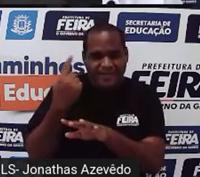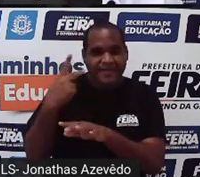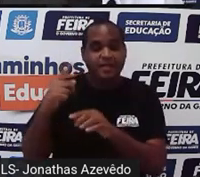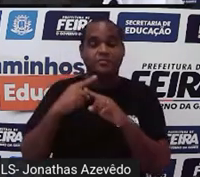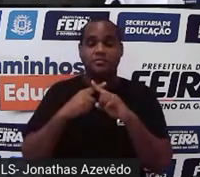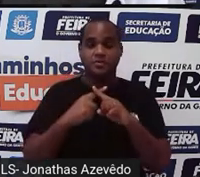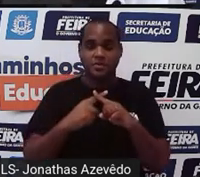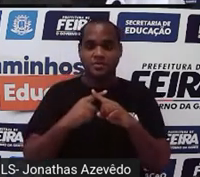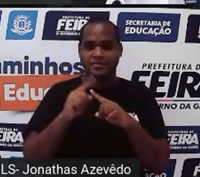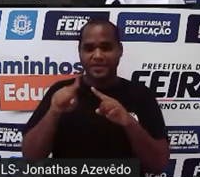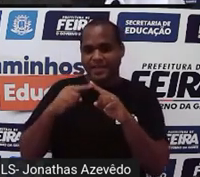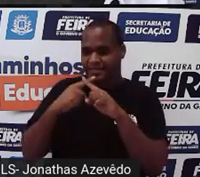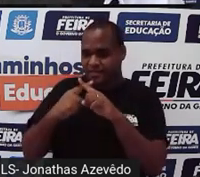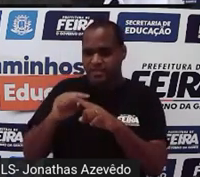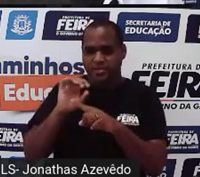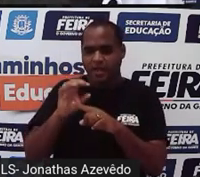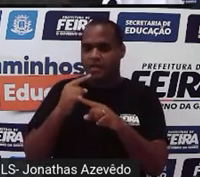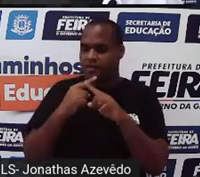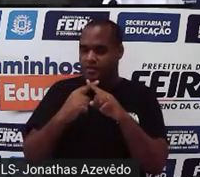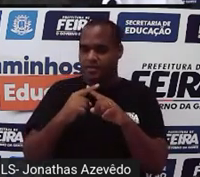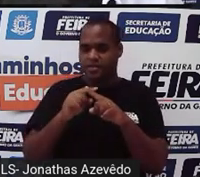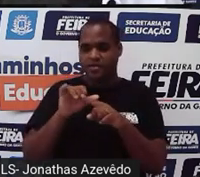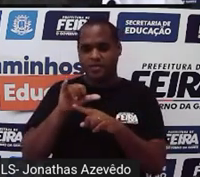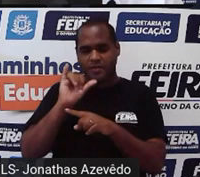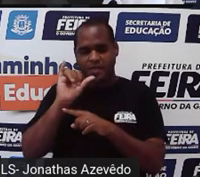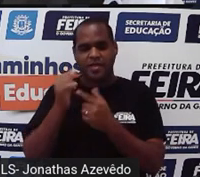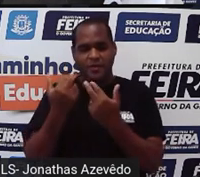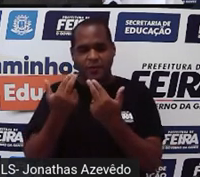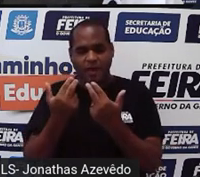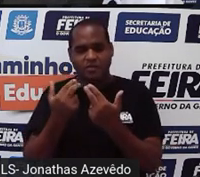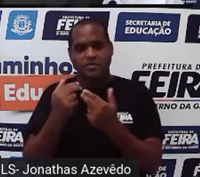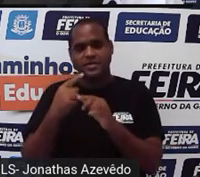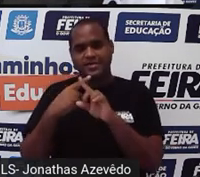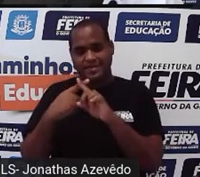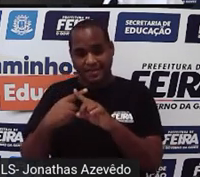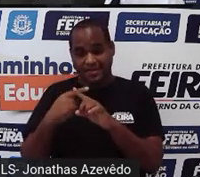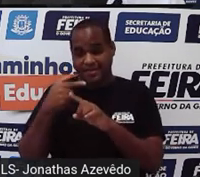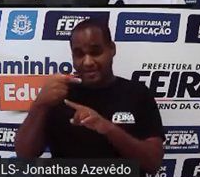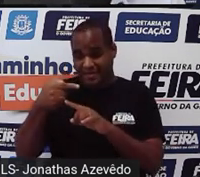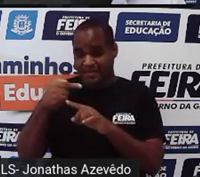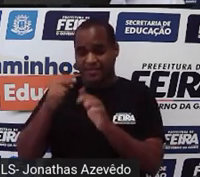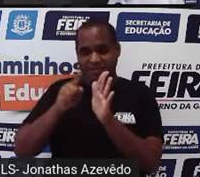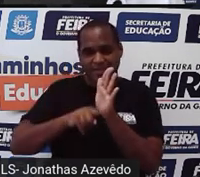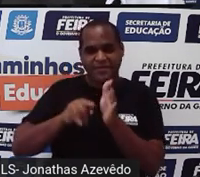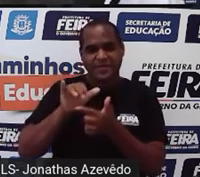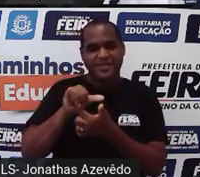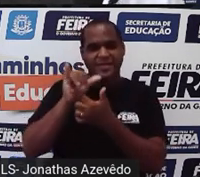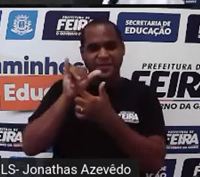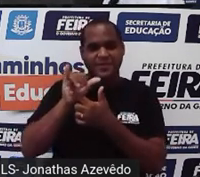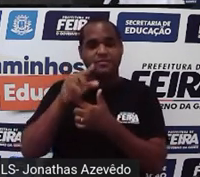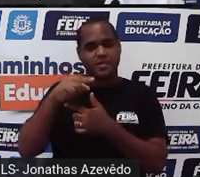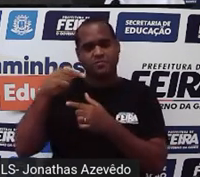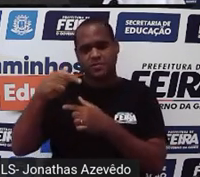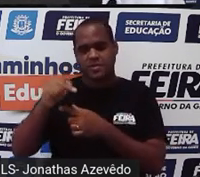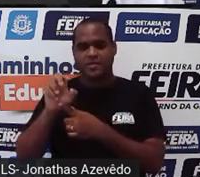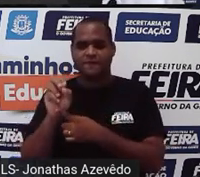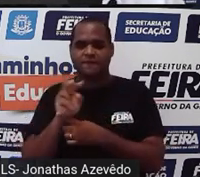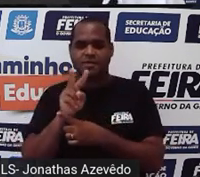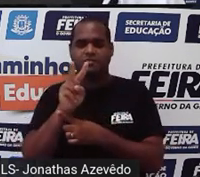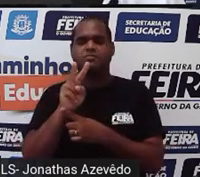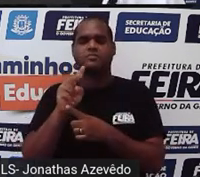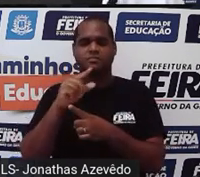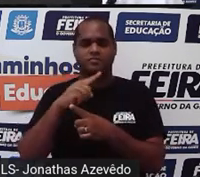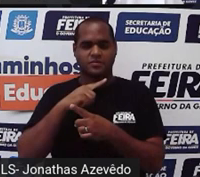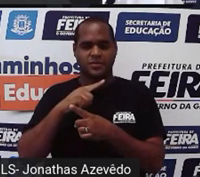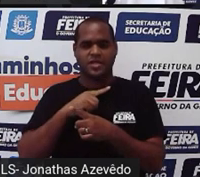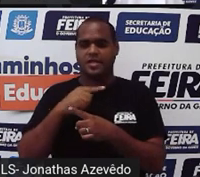x x ficou igual a 7 - y o que é que isso significa que X tem um valor nesse